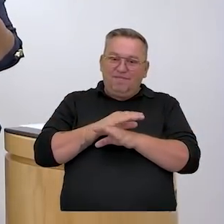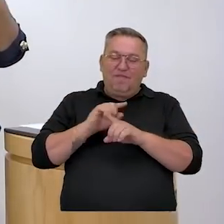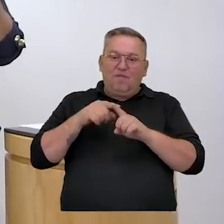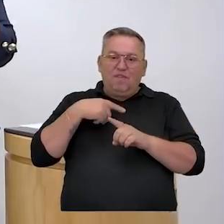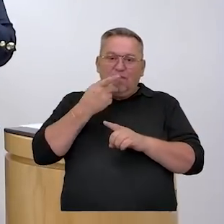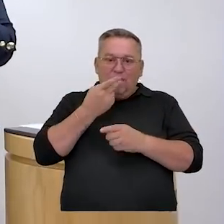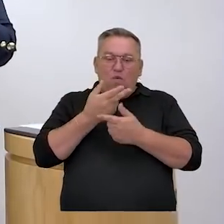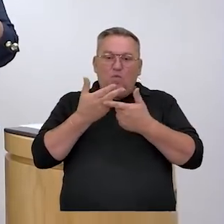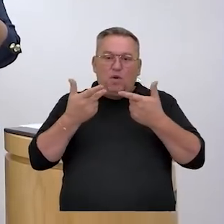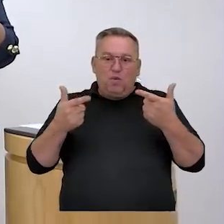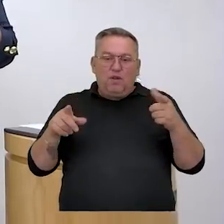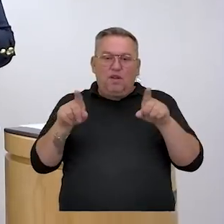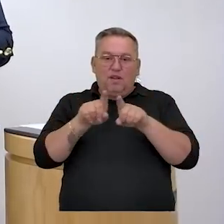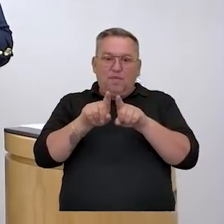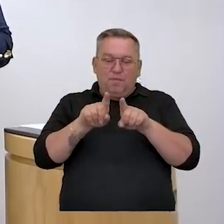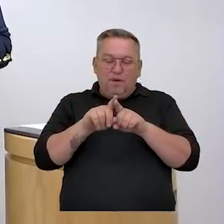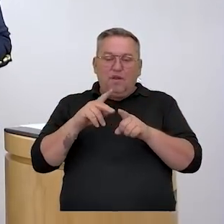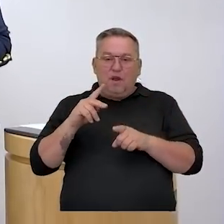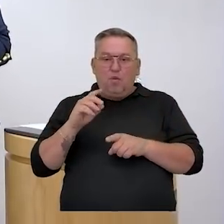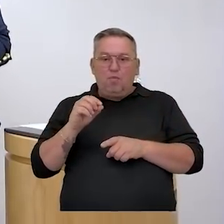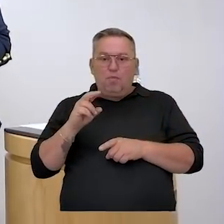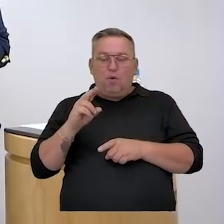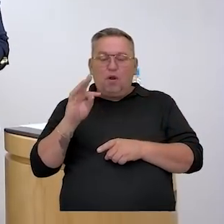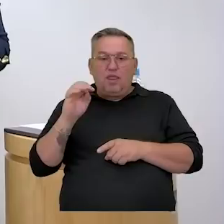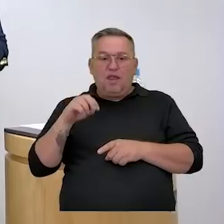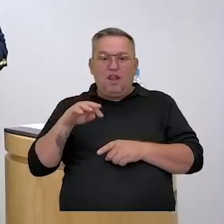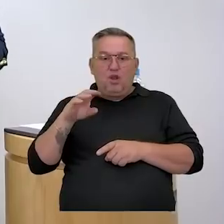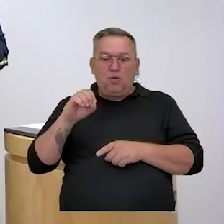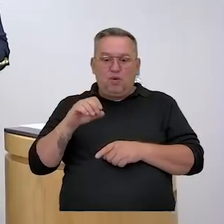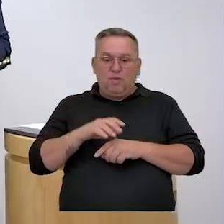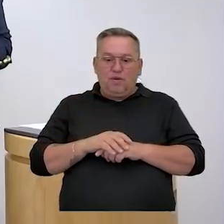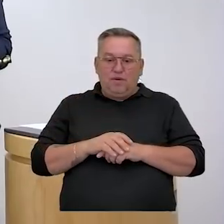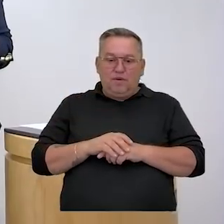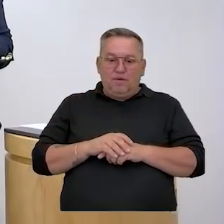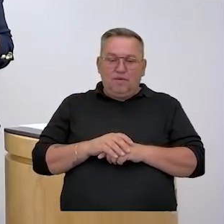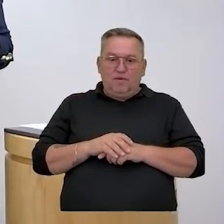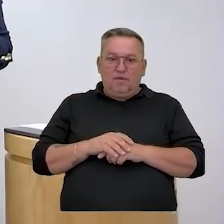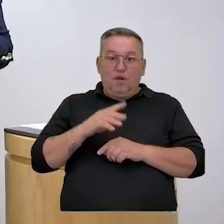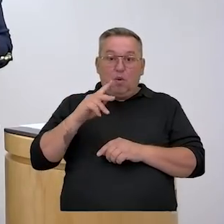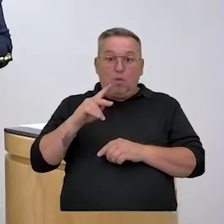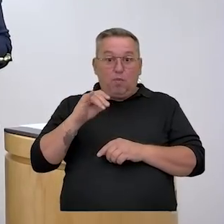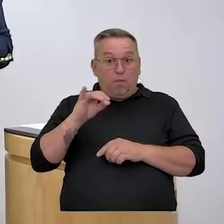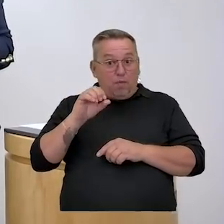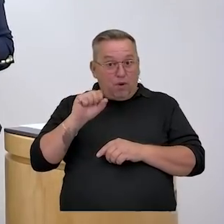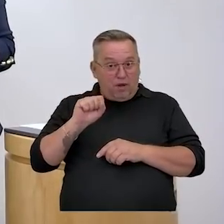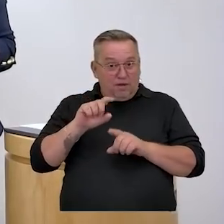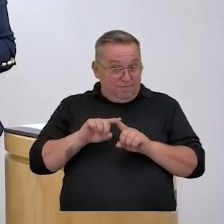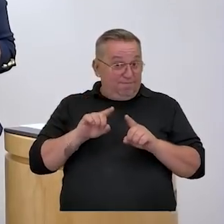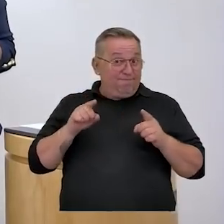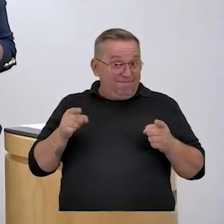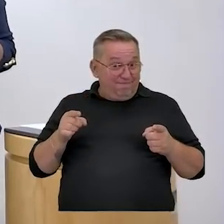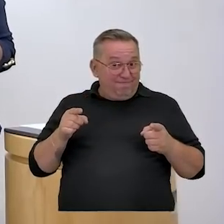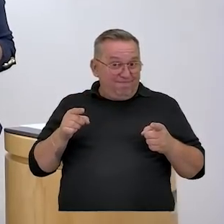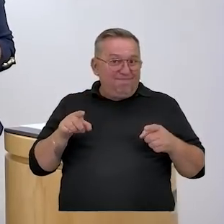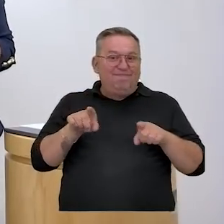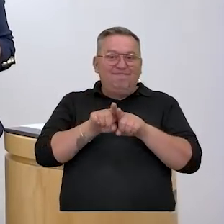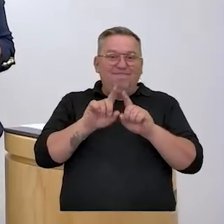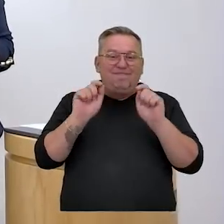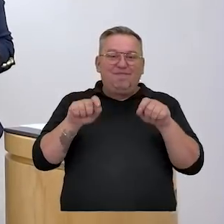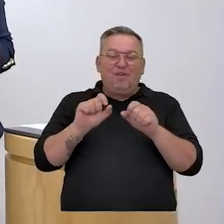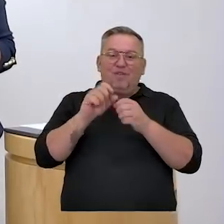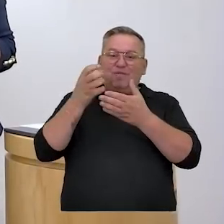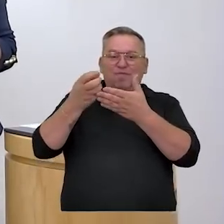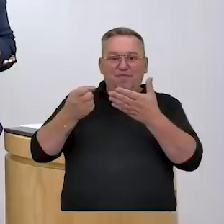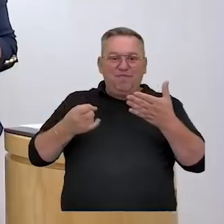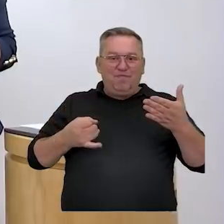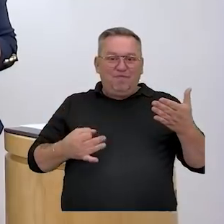falou algo ou deu uma sequência, ali você conclui. O pois, nós temos duas situações que usamos o pois. O pois pode ser uma